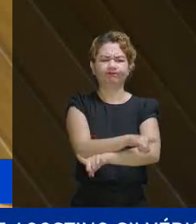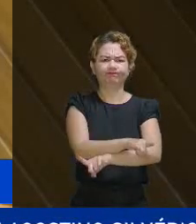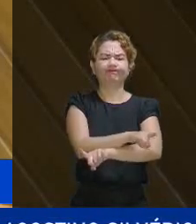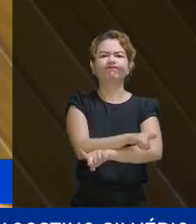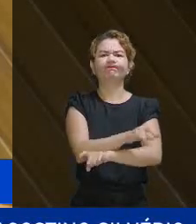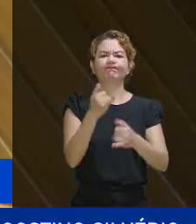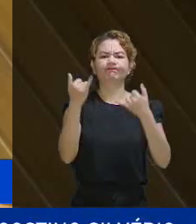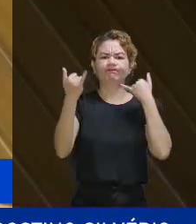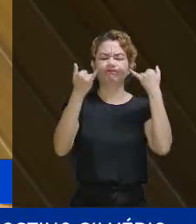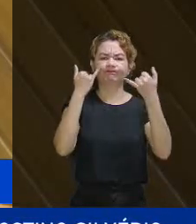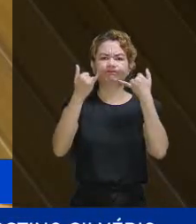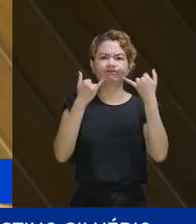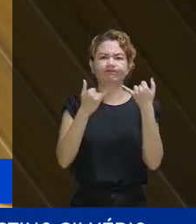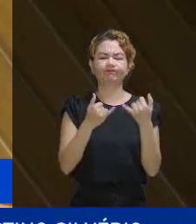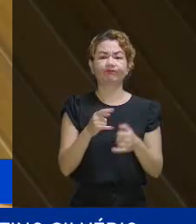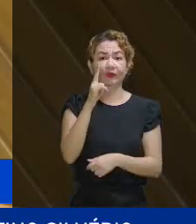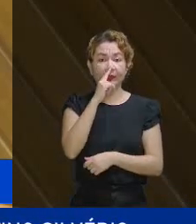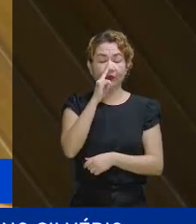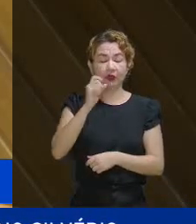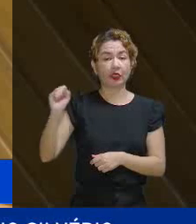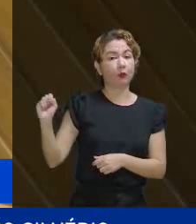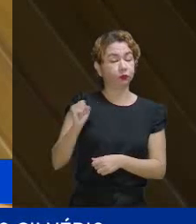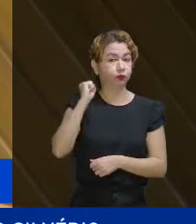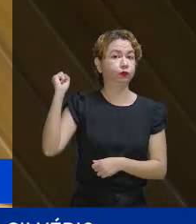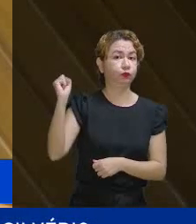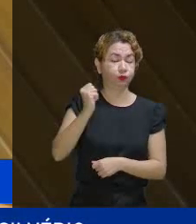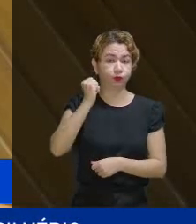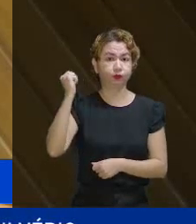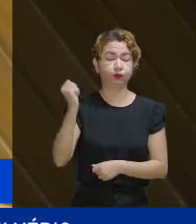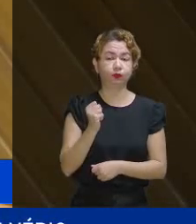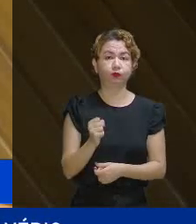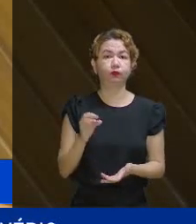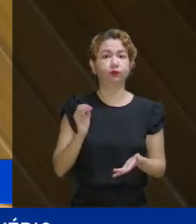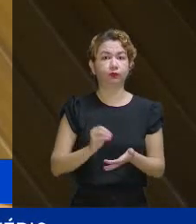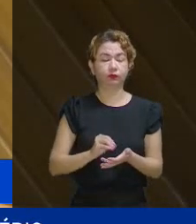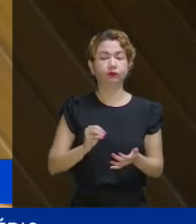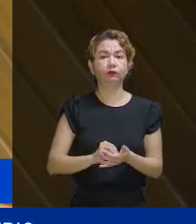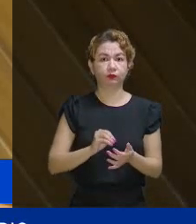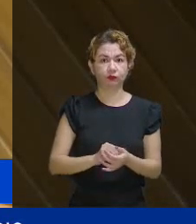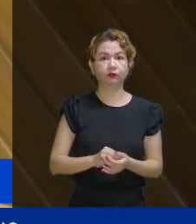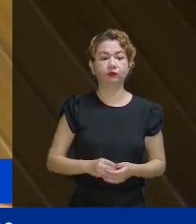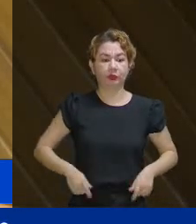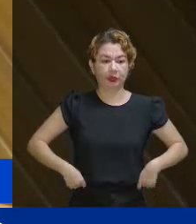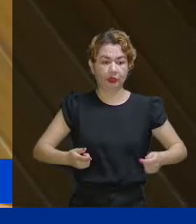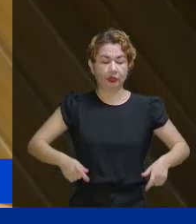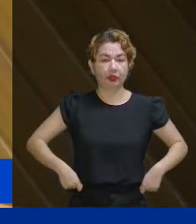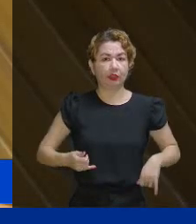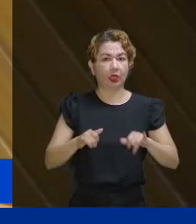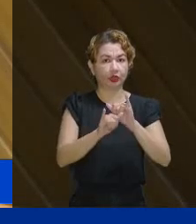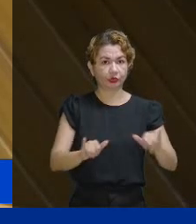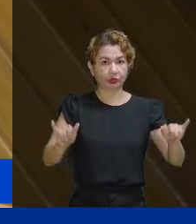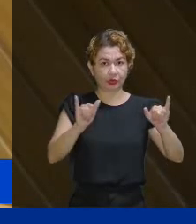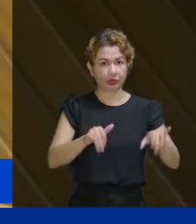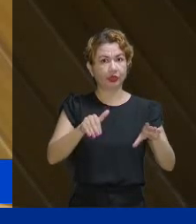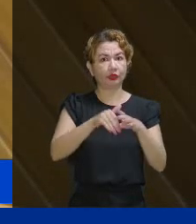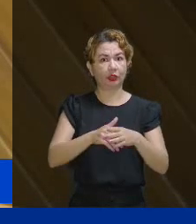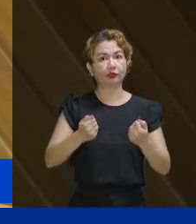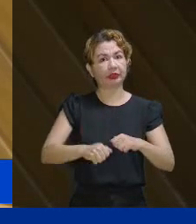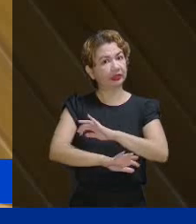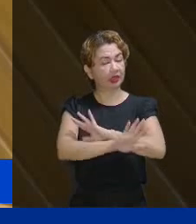falha grave, já que compromete a transparência e o controle dos gastos eleitorais. Ao